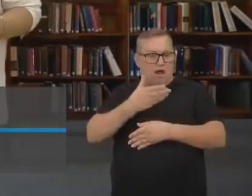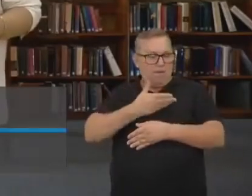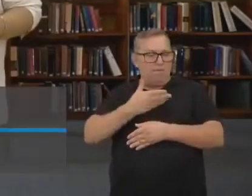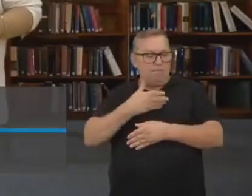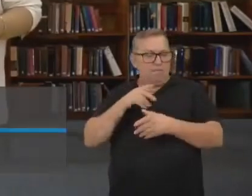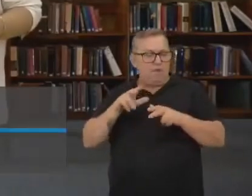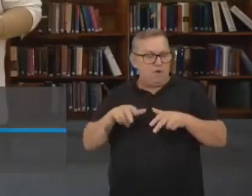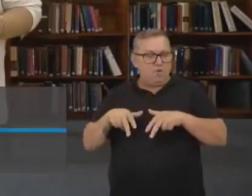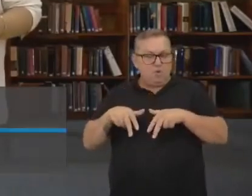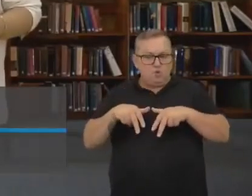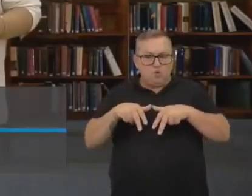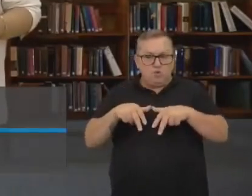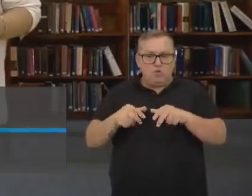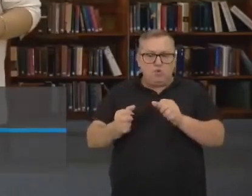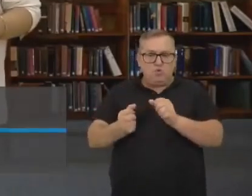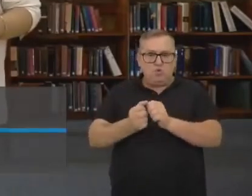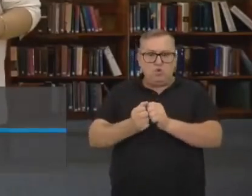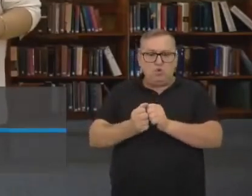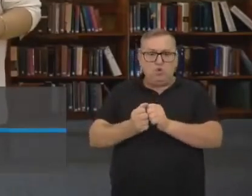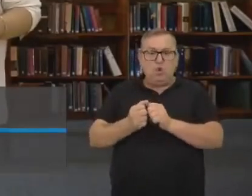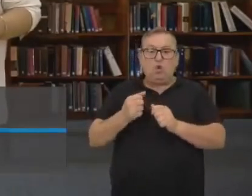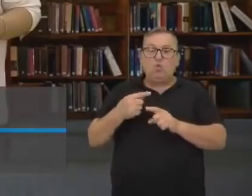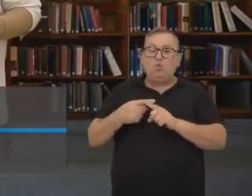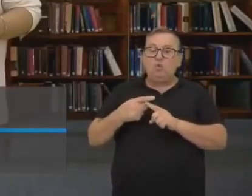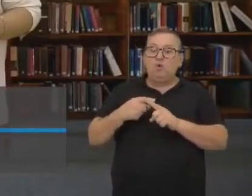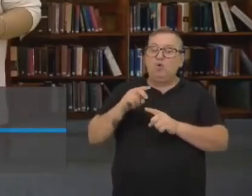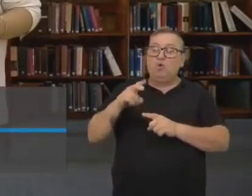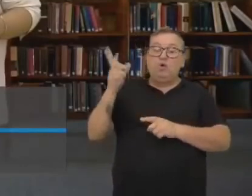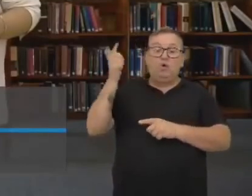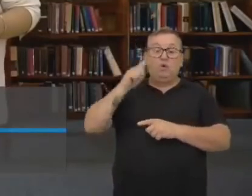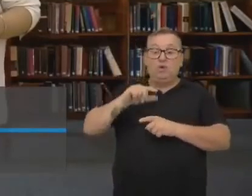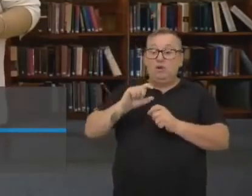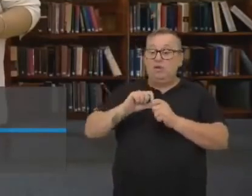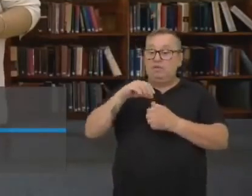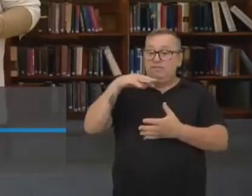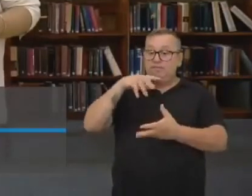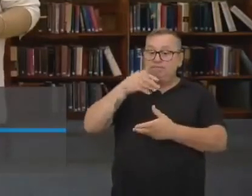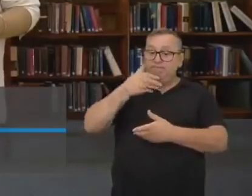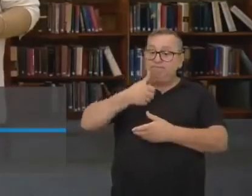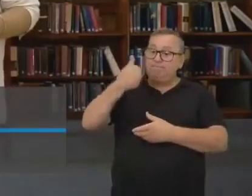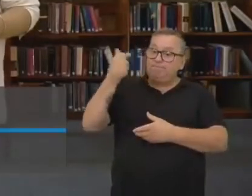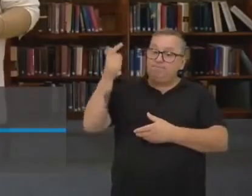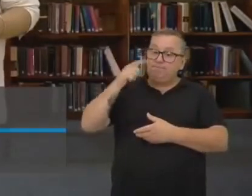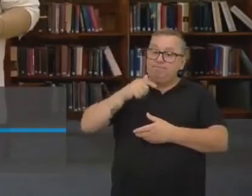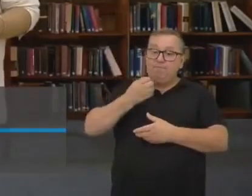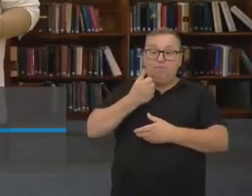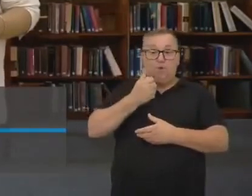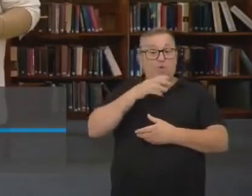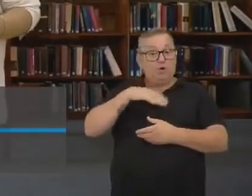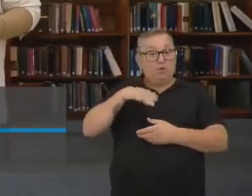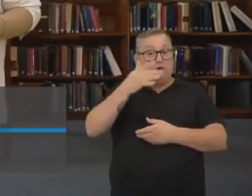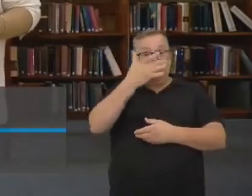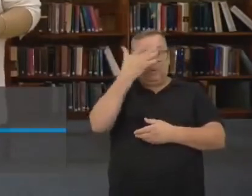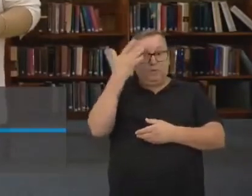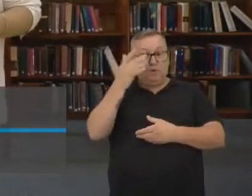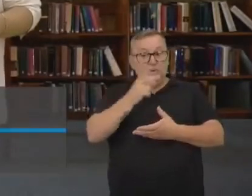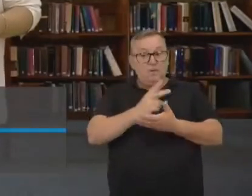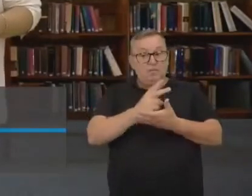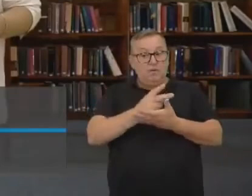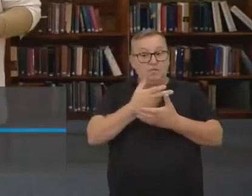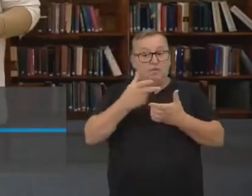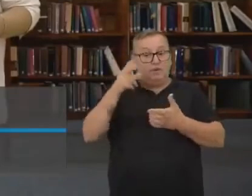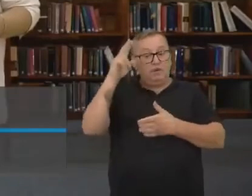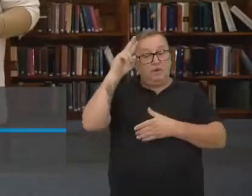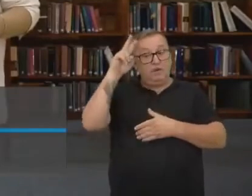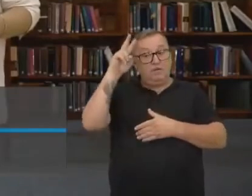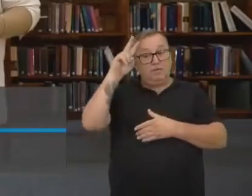vida. Então, por quê? Porque a gente só constrói um mundo melhor quando ele é melhor para todo mundo. Então é a mesma coisa com a história,